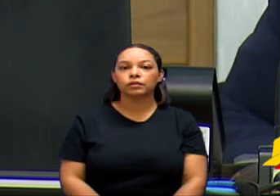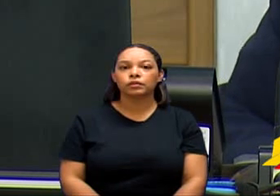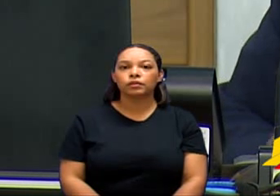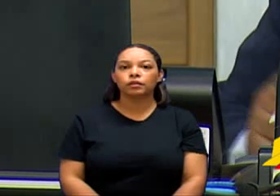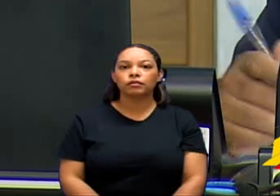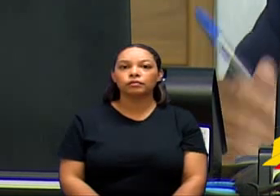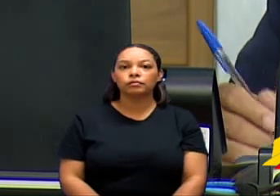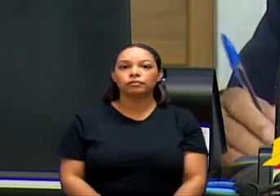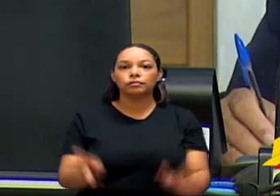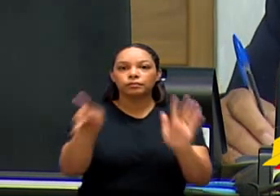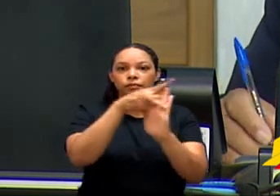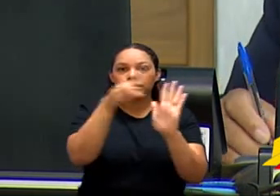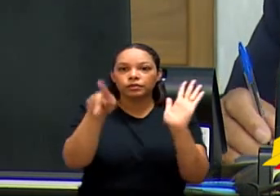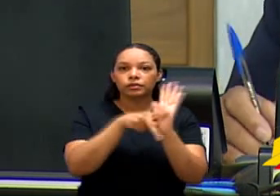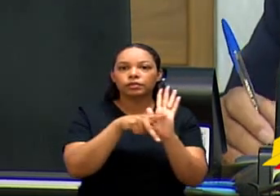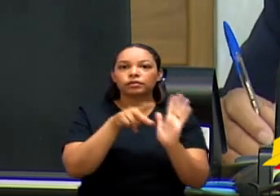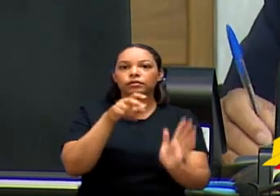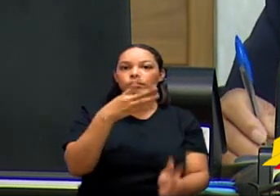Projeto de lei